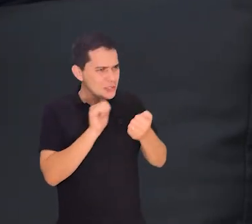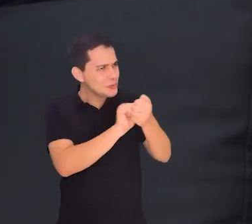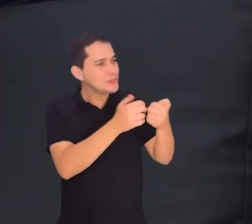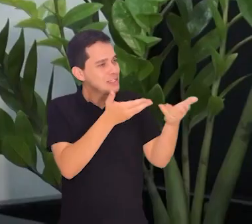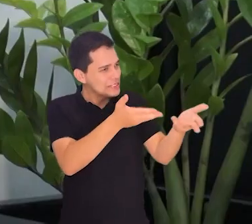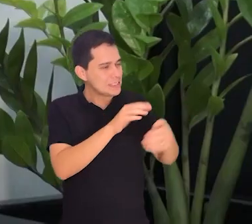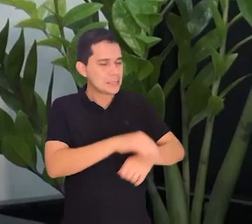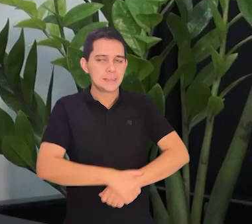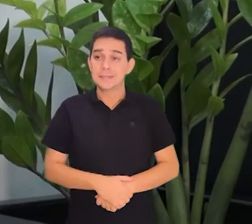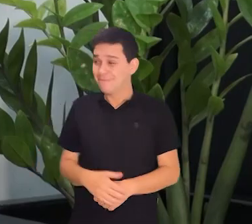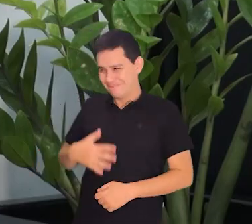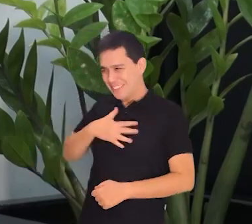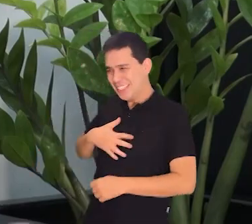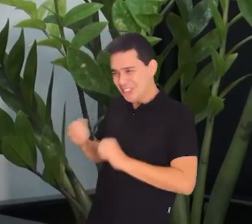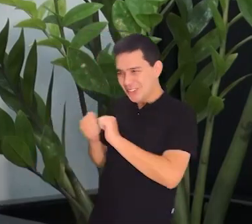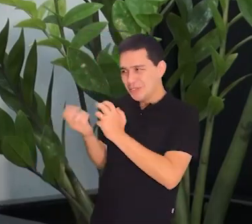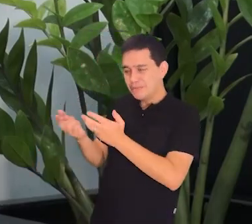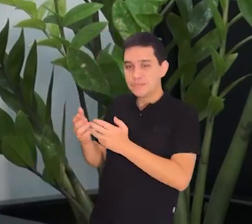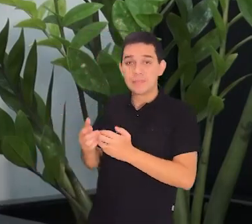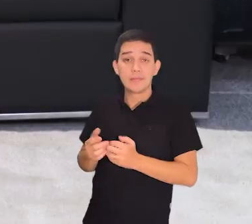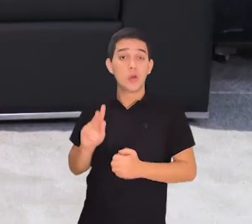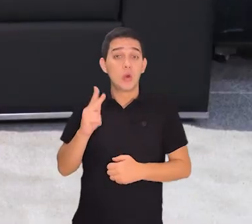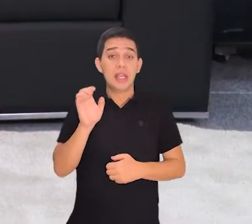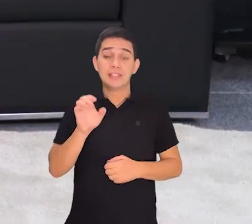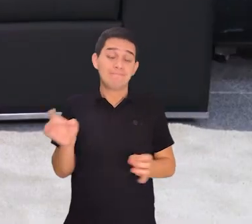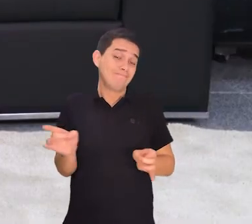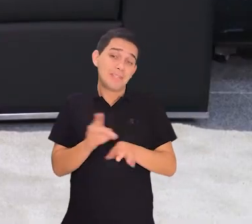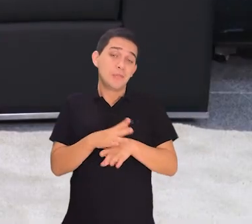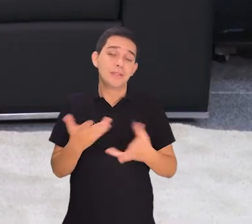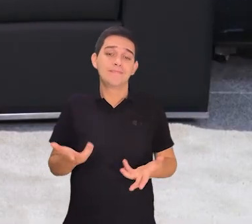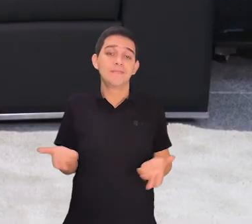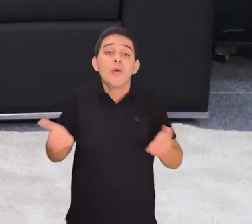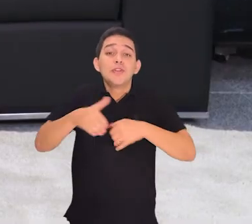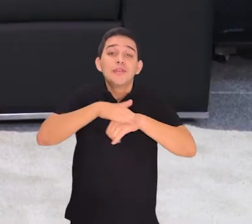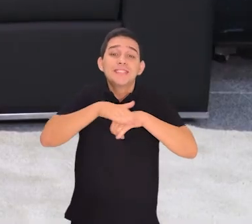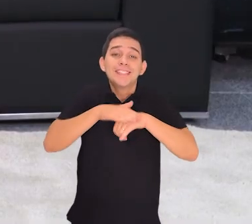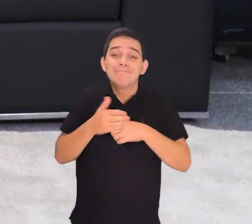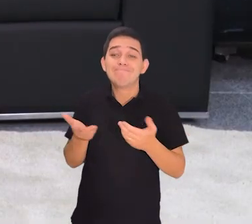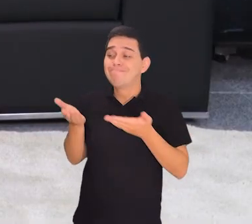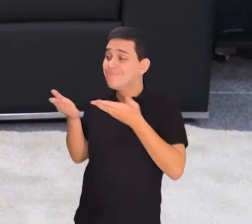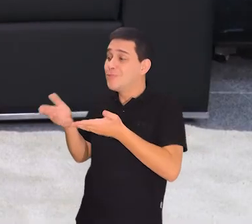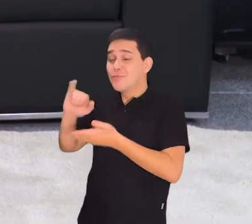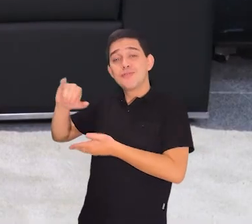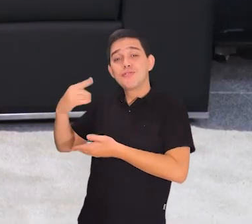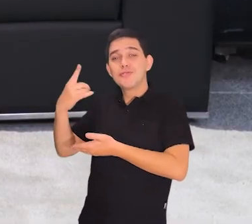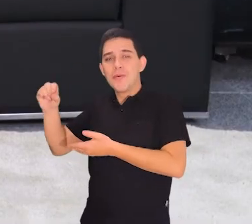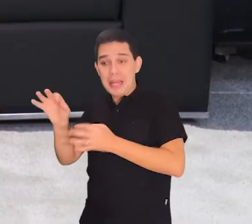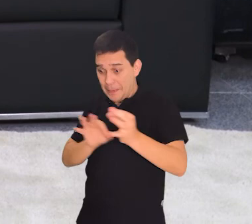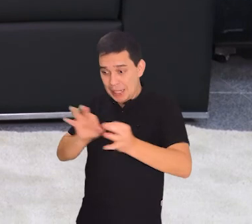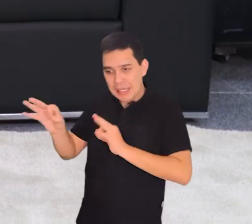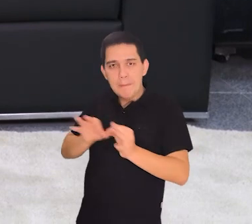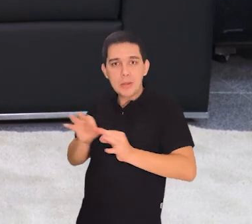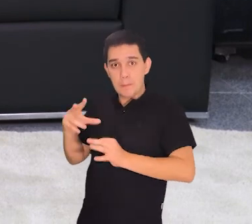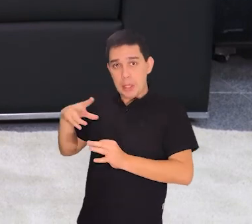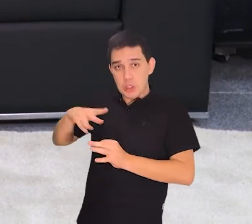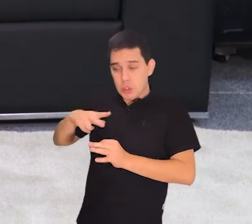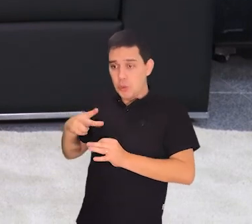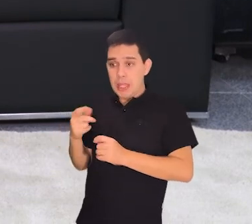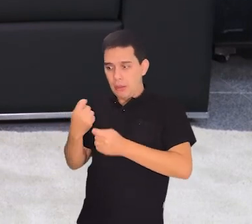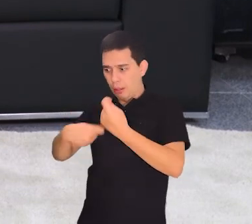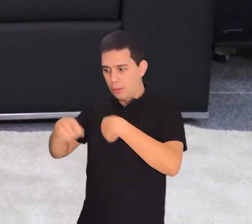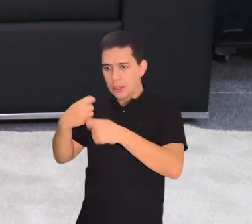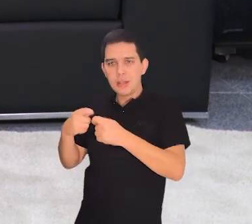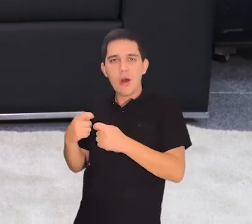também, Fabiola. Prazer é nosso. Hora Extra fica por aqui. Hoje conversamos com o planejador financeiro pessoal João Gondim sobre educação financeira